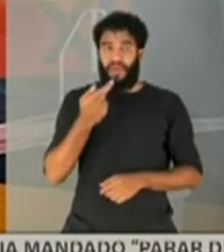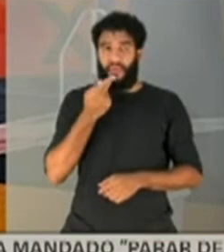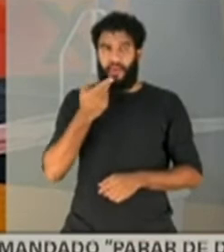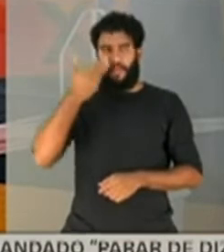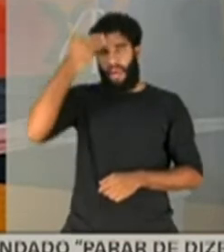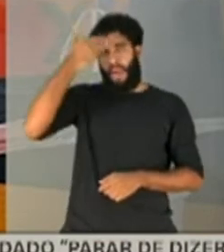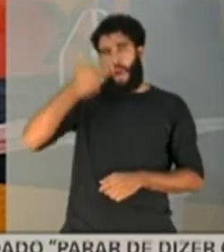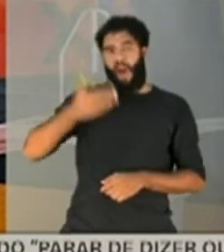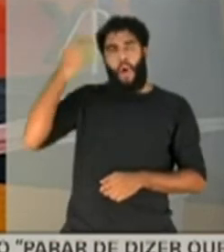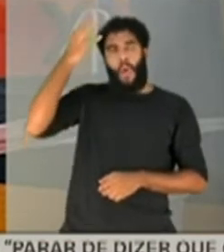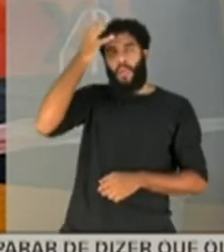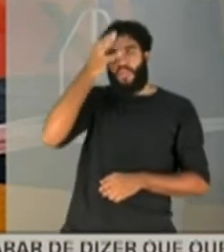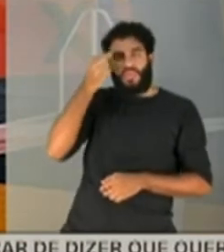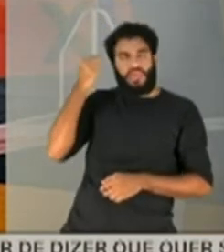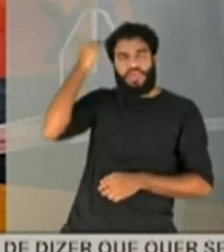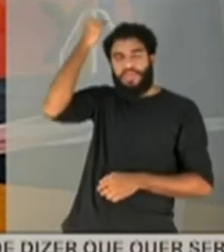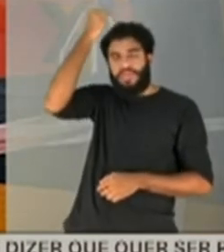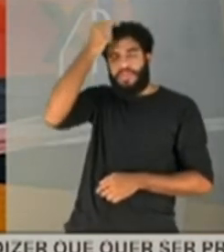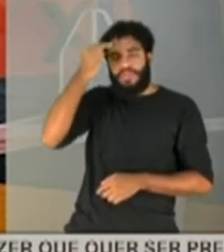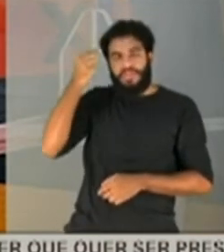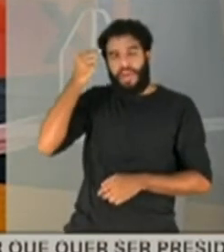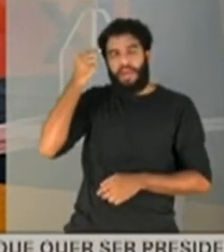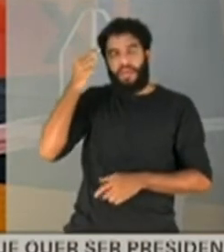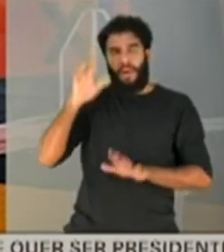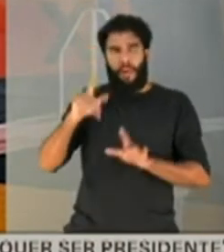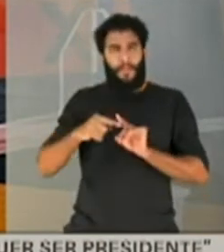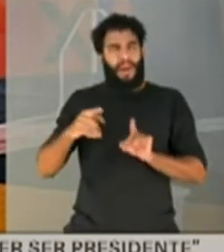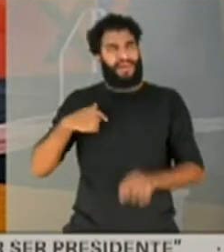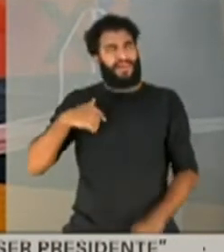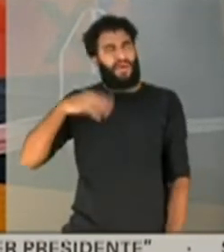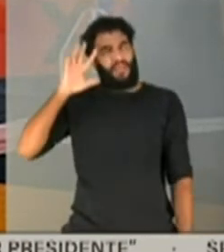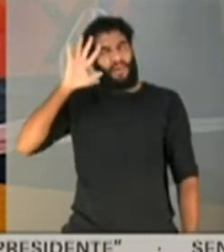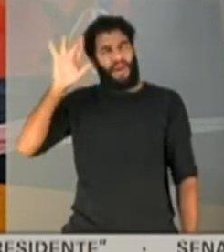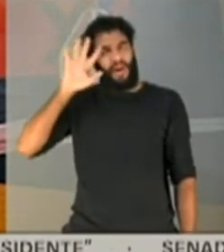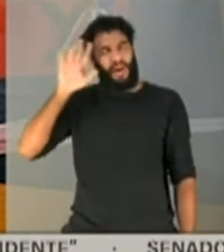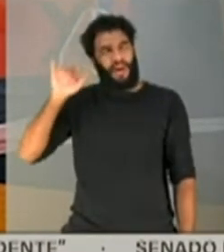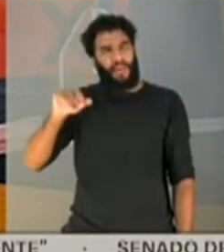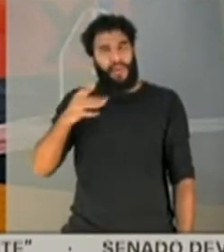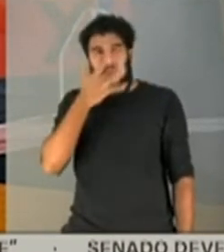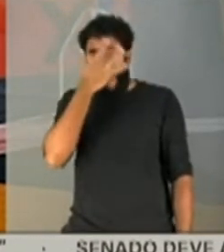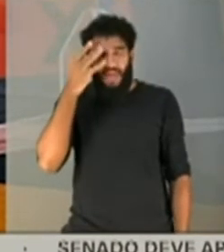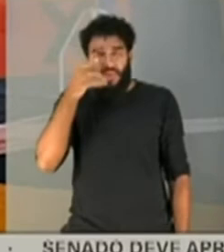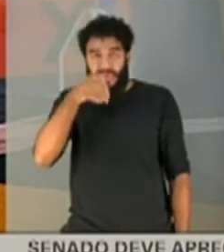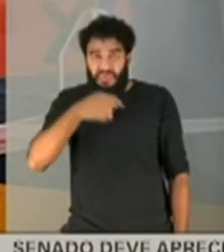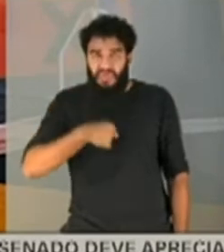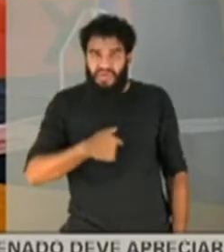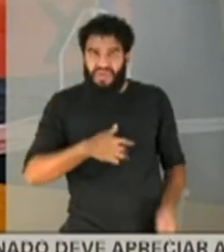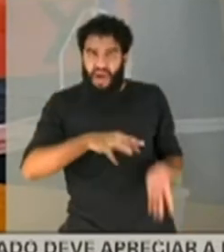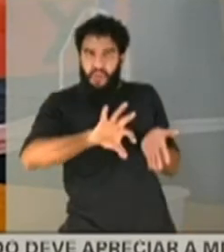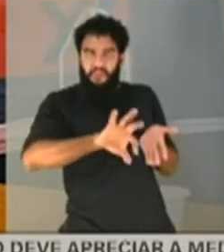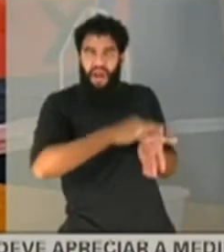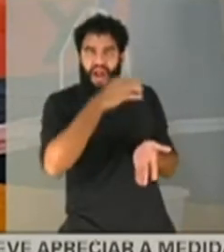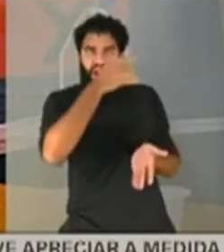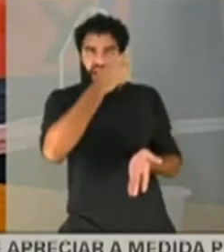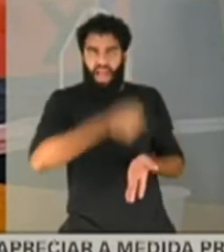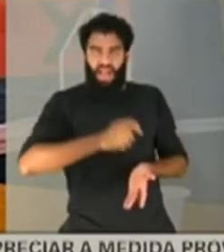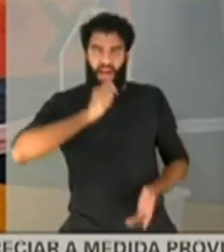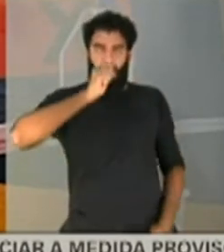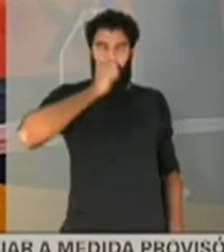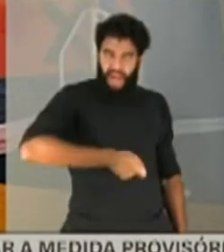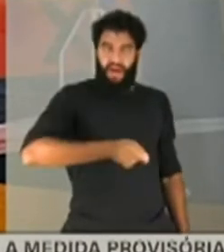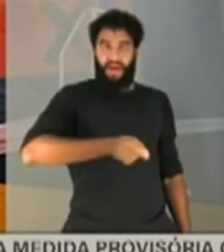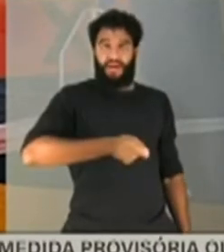santo mas eu fico só imaginando amargura das pessoas que o senhor meteu a caneta para